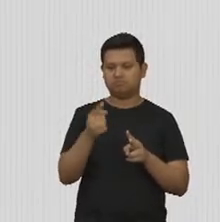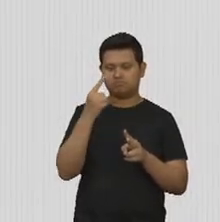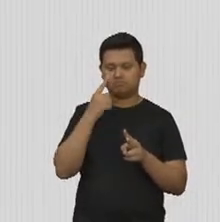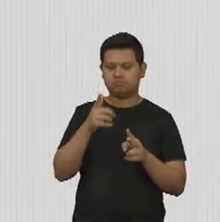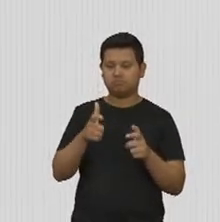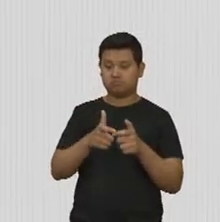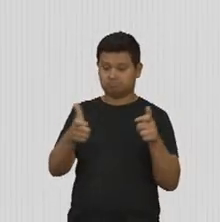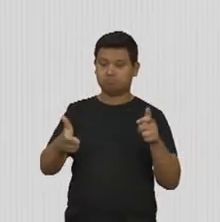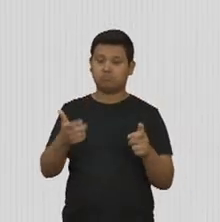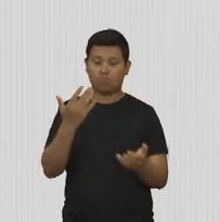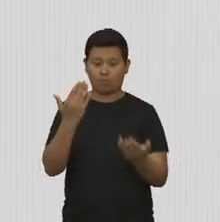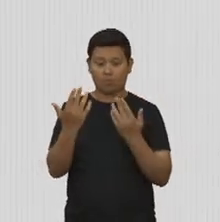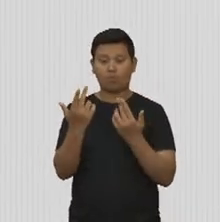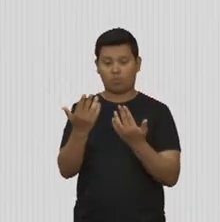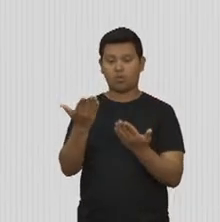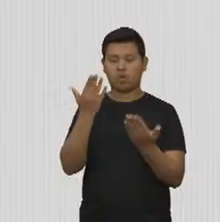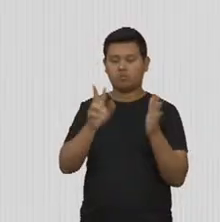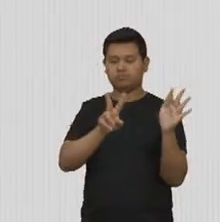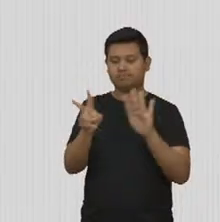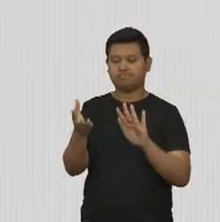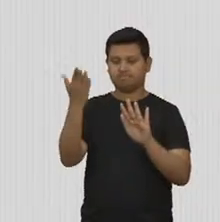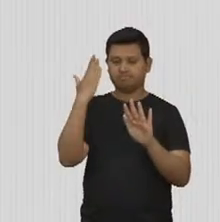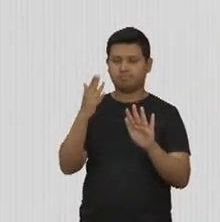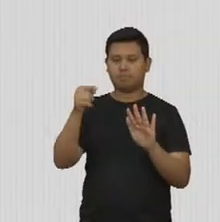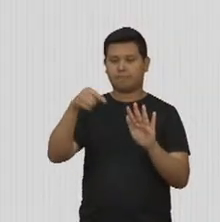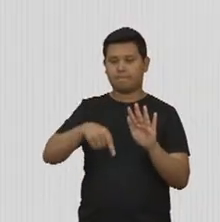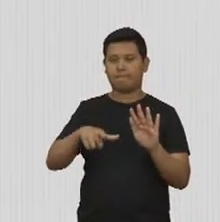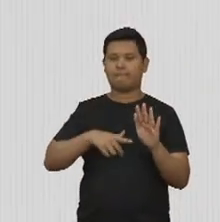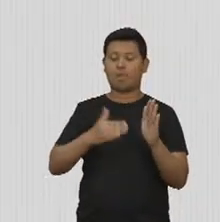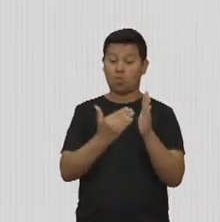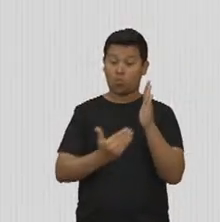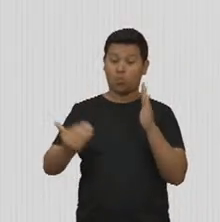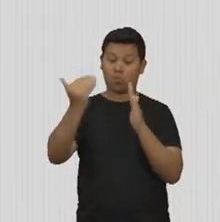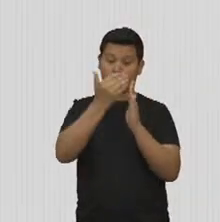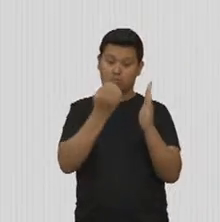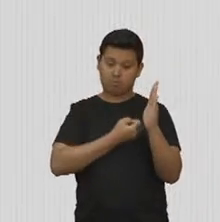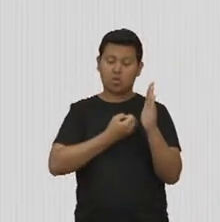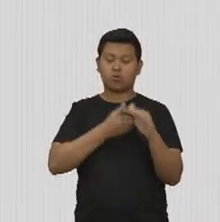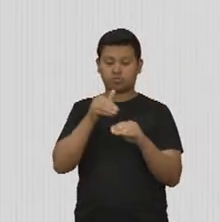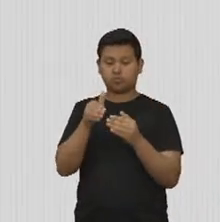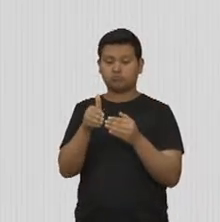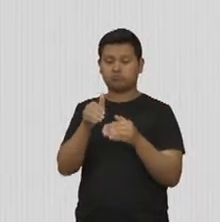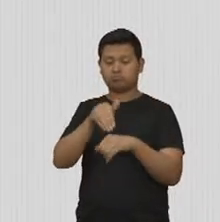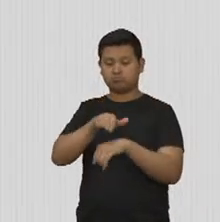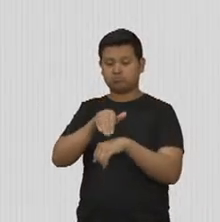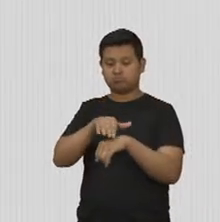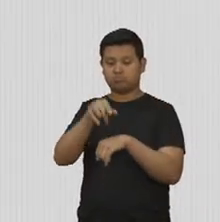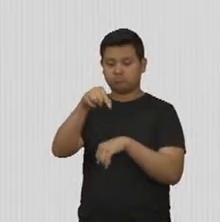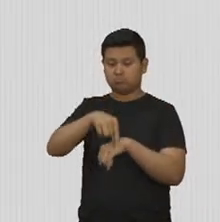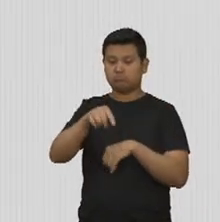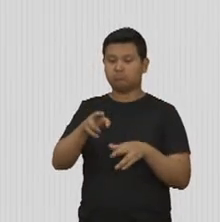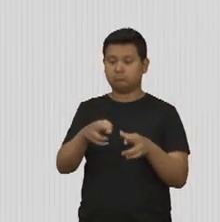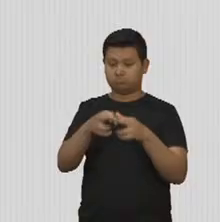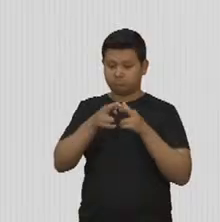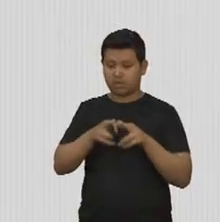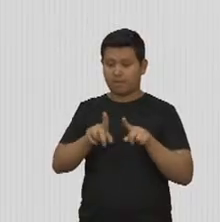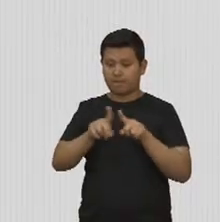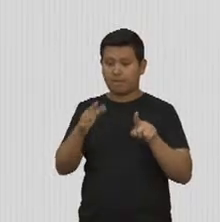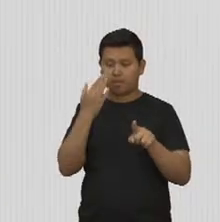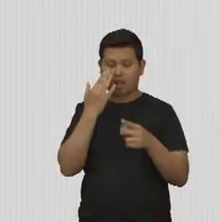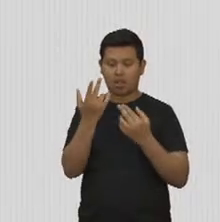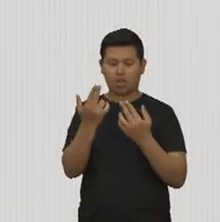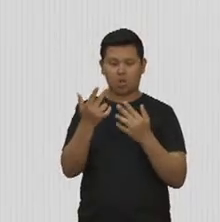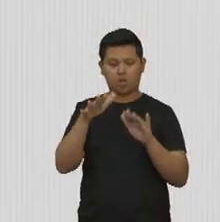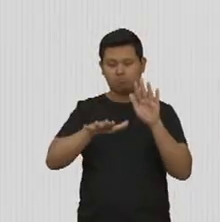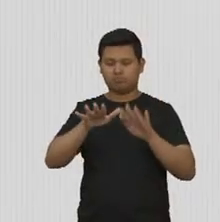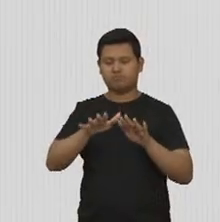proporção parecida com a da semana passada. Apesar de a gente ter feito um número maior de indicações de requerimentos essa semana, a proporção seguiu a mesma. Se eu